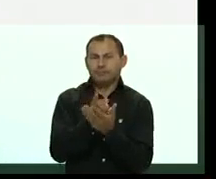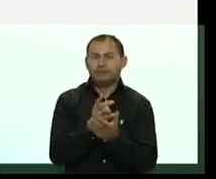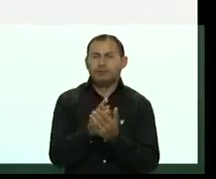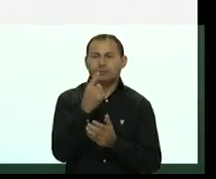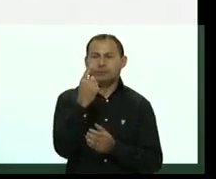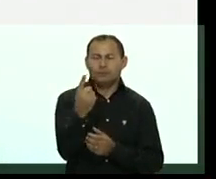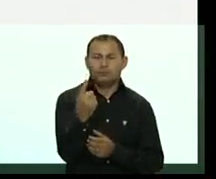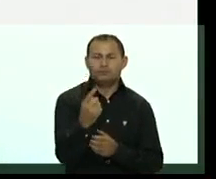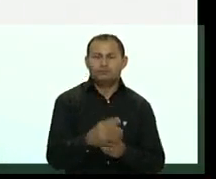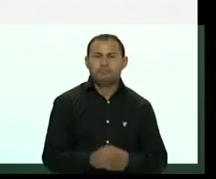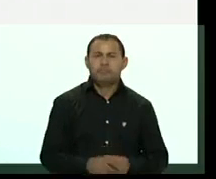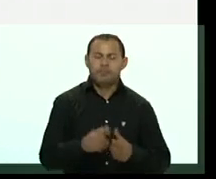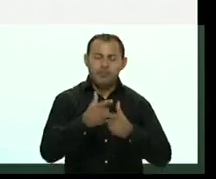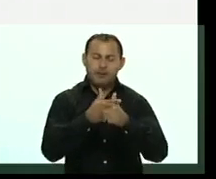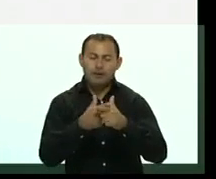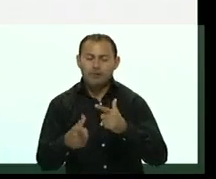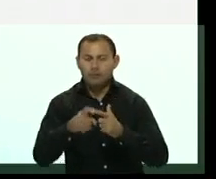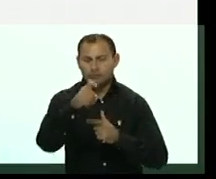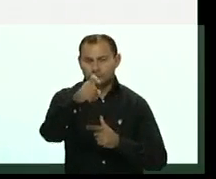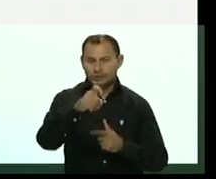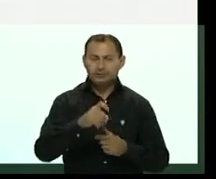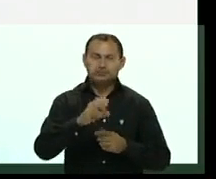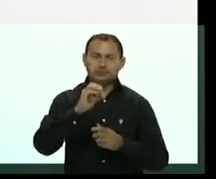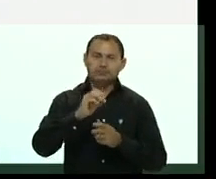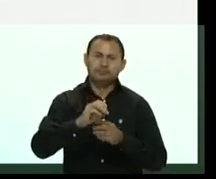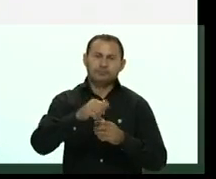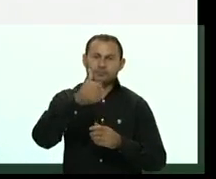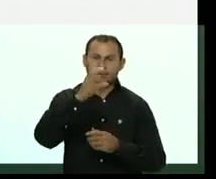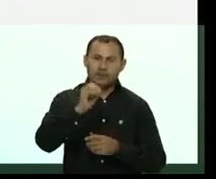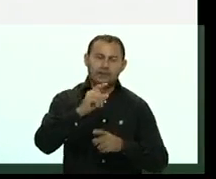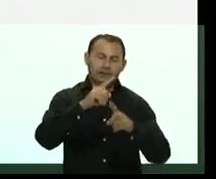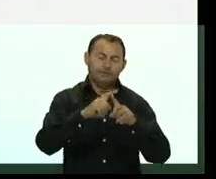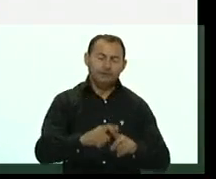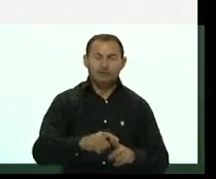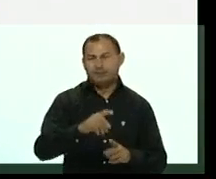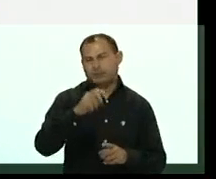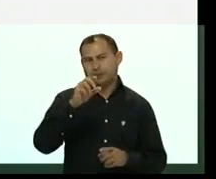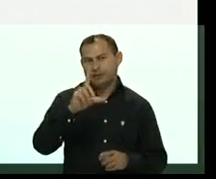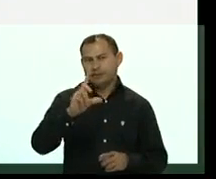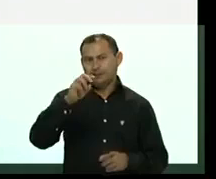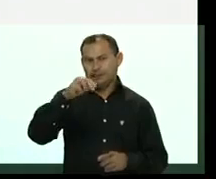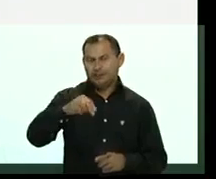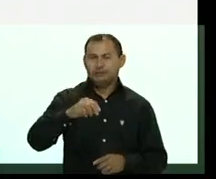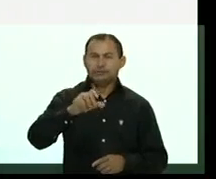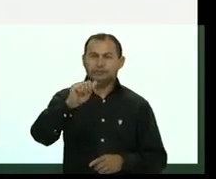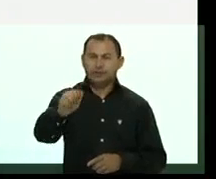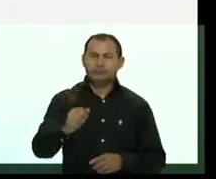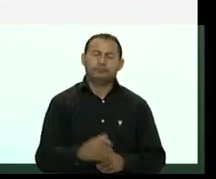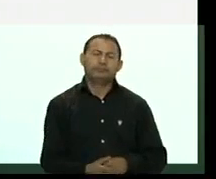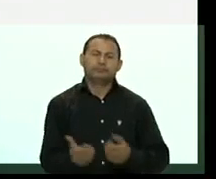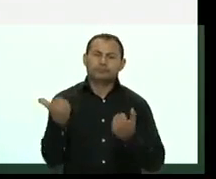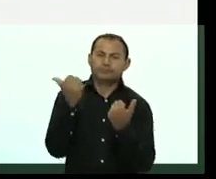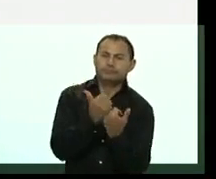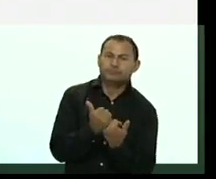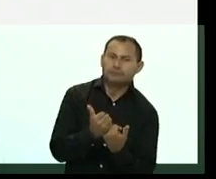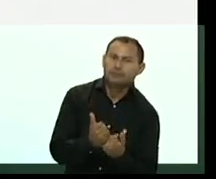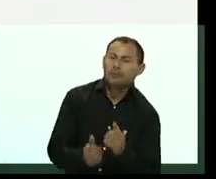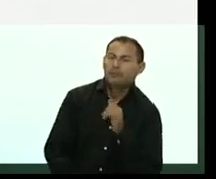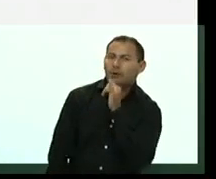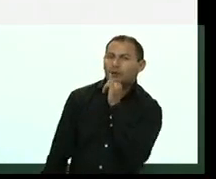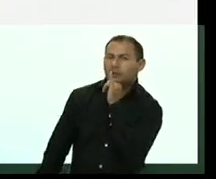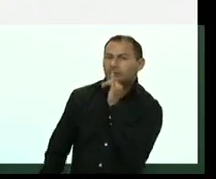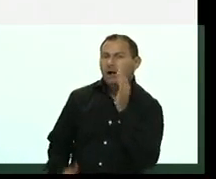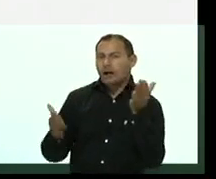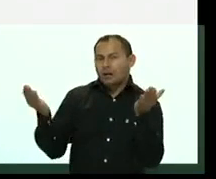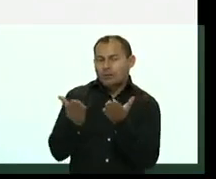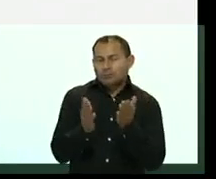1 dividido por x vezes o ln de a. Então, a gente começa a fazer as substituições. Quer ver um exemplo